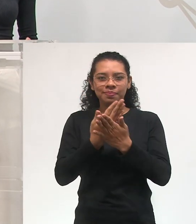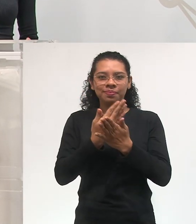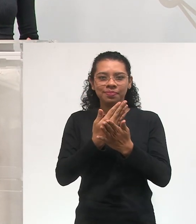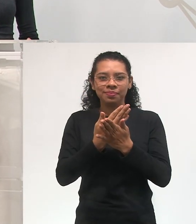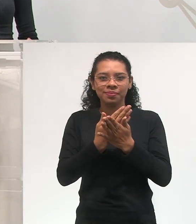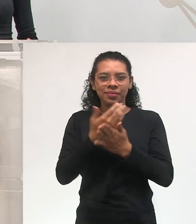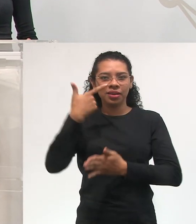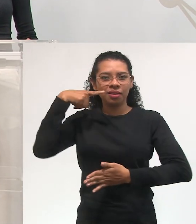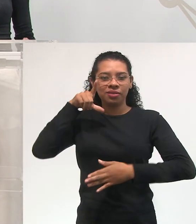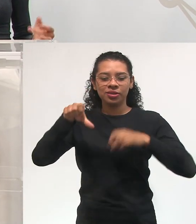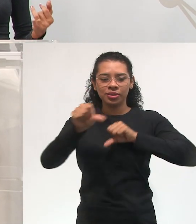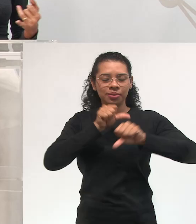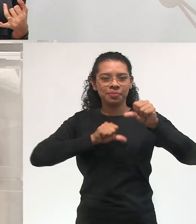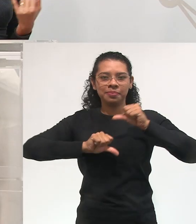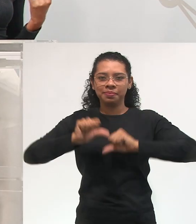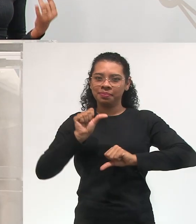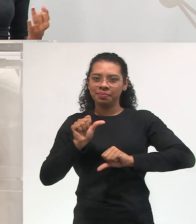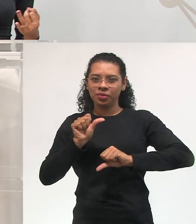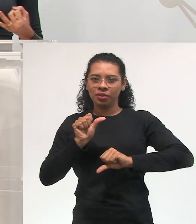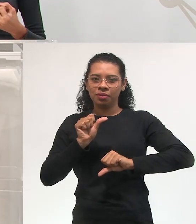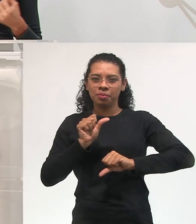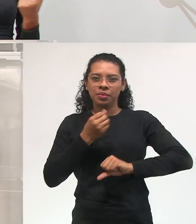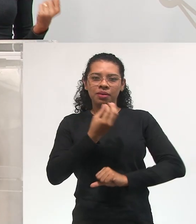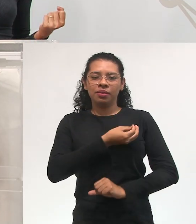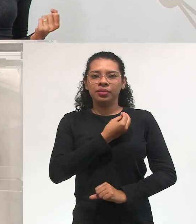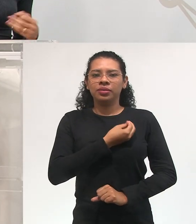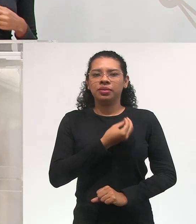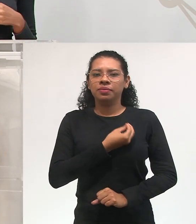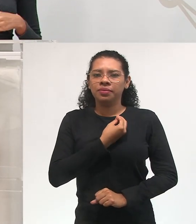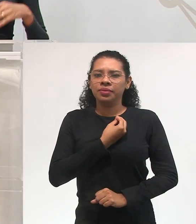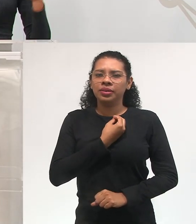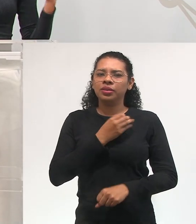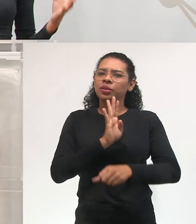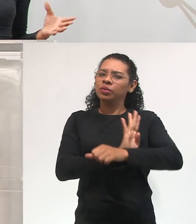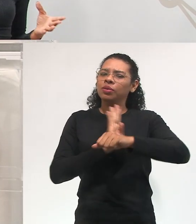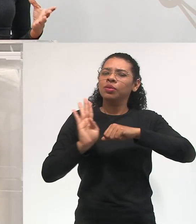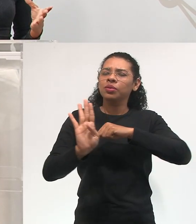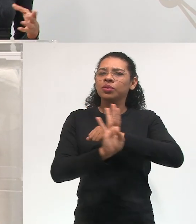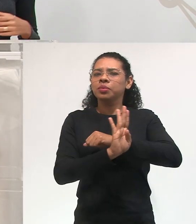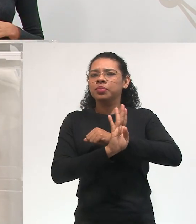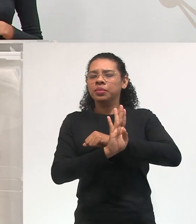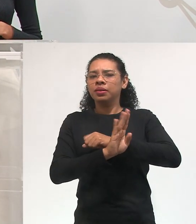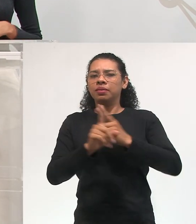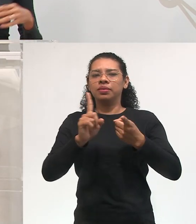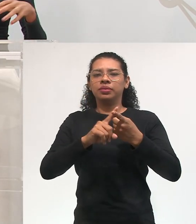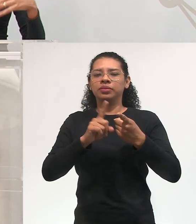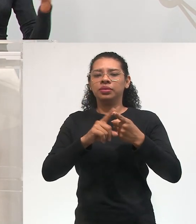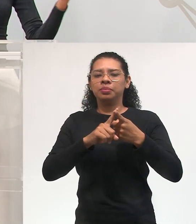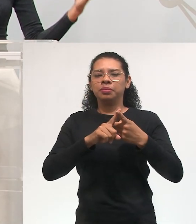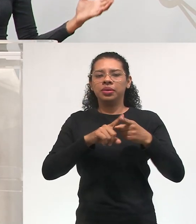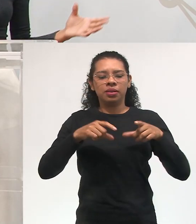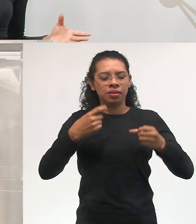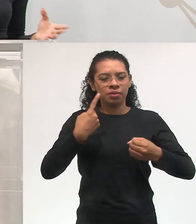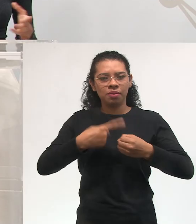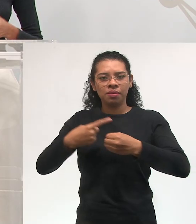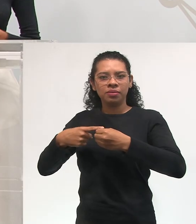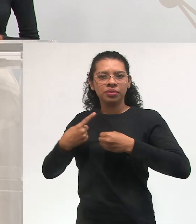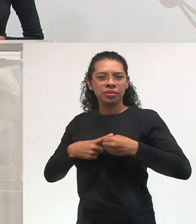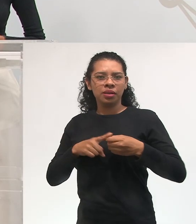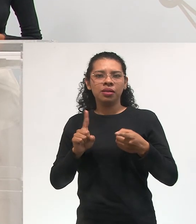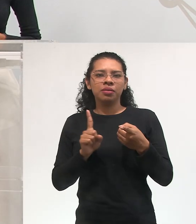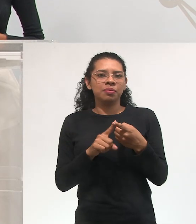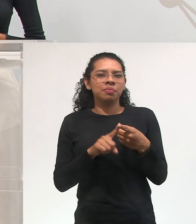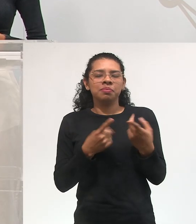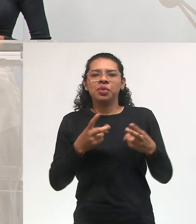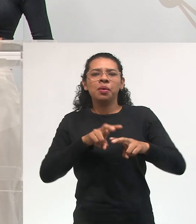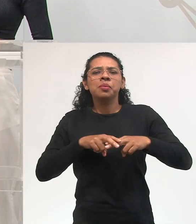mudar a nossa realidade, do nosso bairro, da nossa comunidade, da nossa cidade, né? E por que não dizer do nosso Brasil,